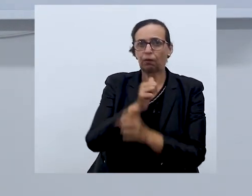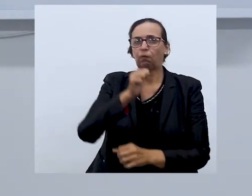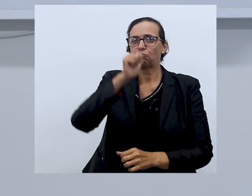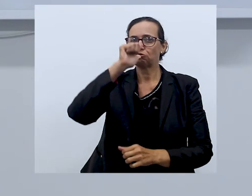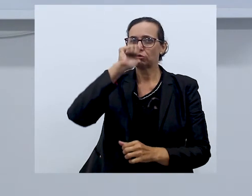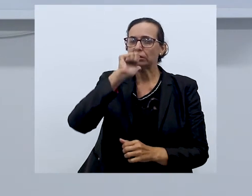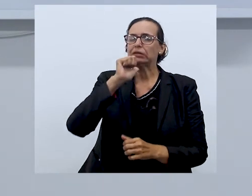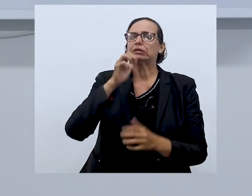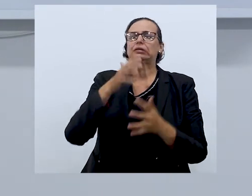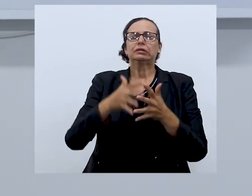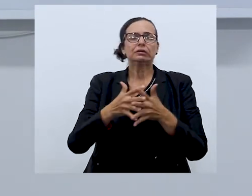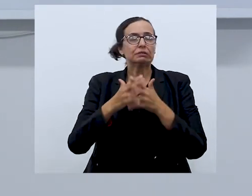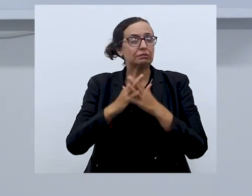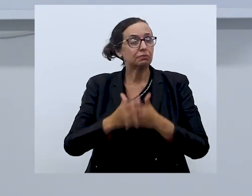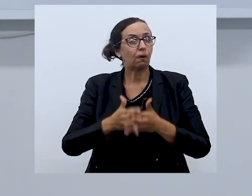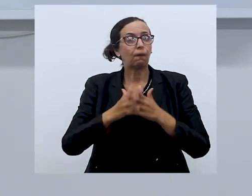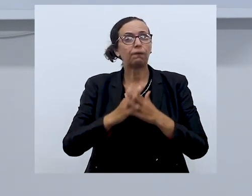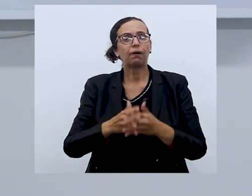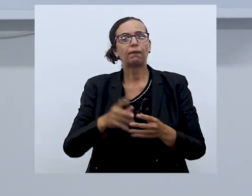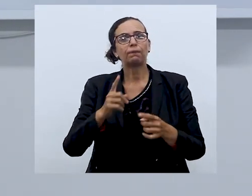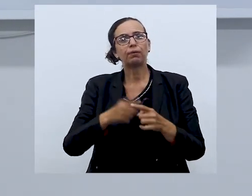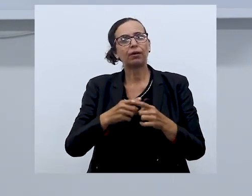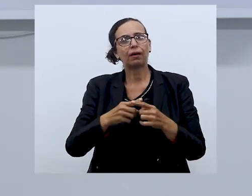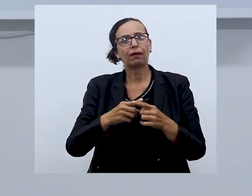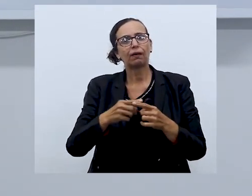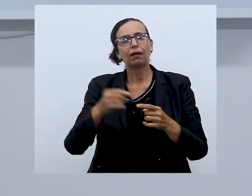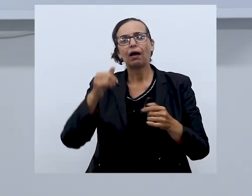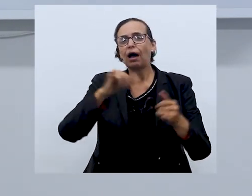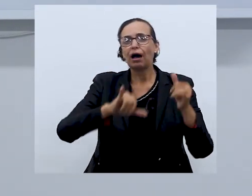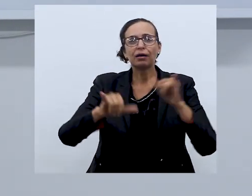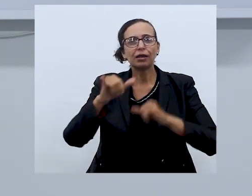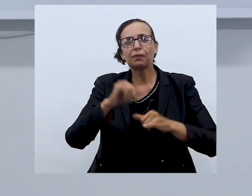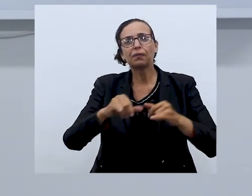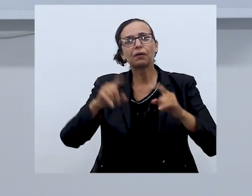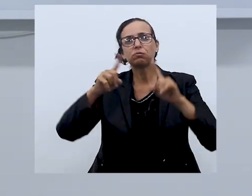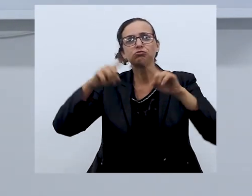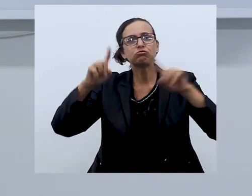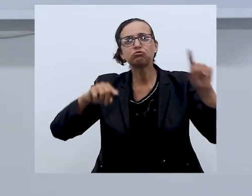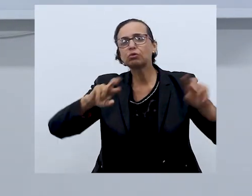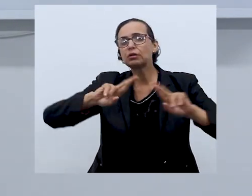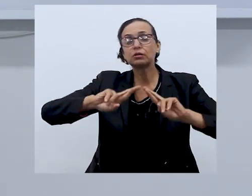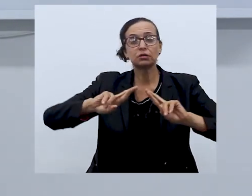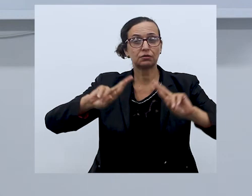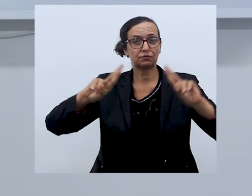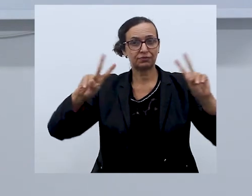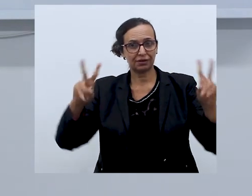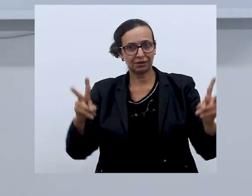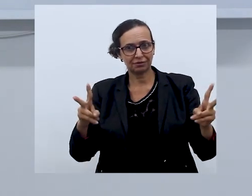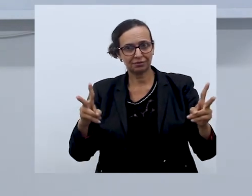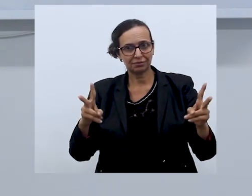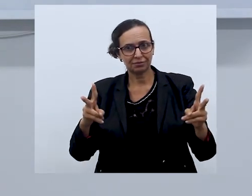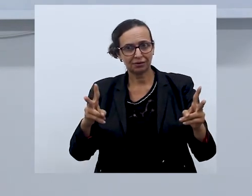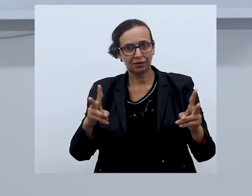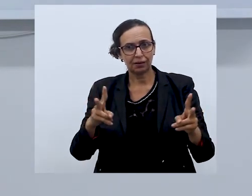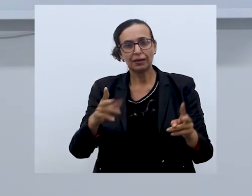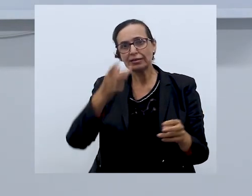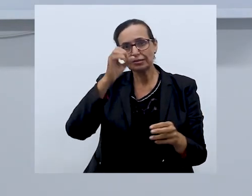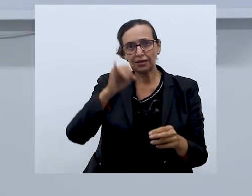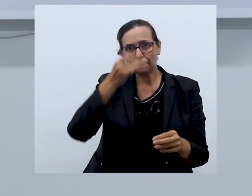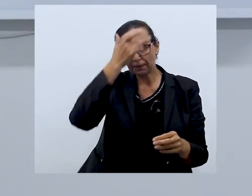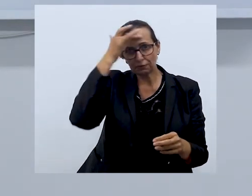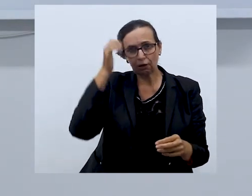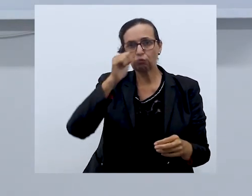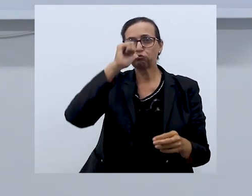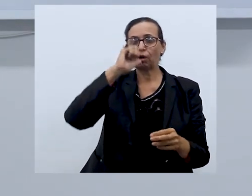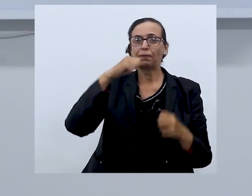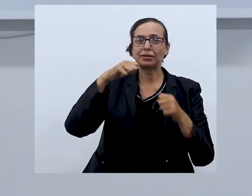que deve ser feita. Agora, no envenenamento, a situação é até mais complicada, porque cada substância tóxica tem um tratamento diferente a ela.